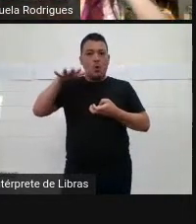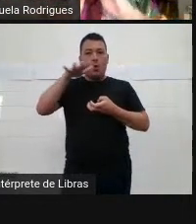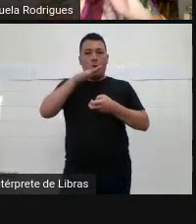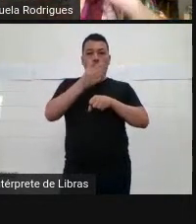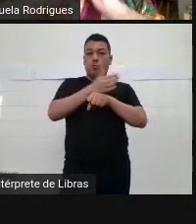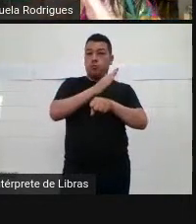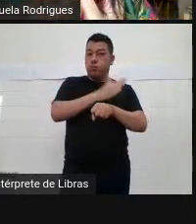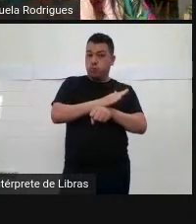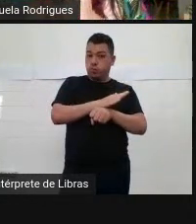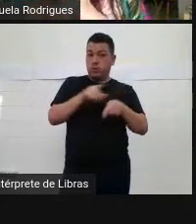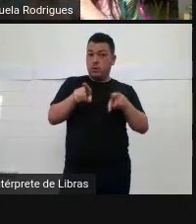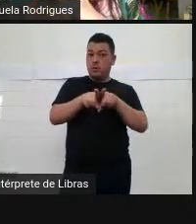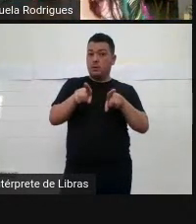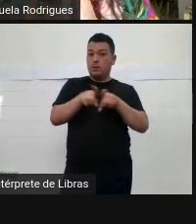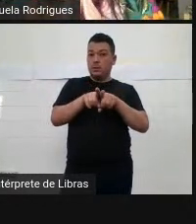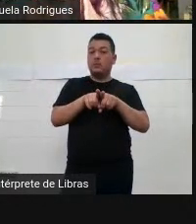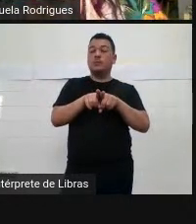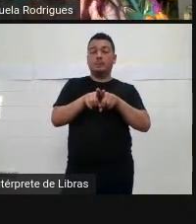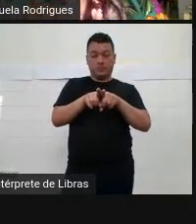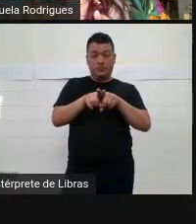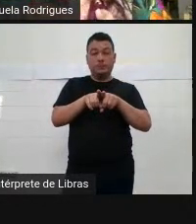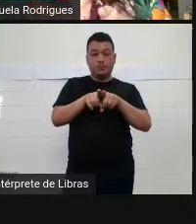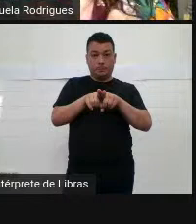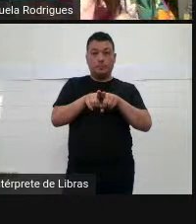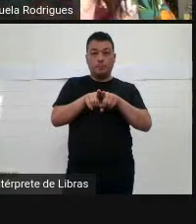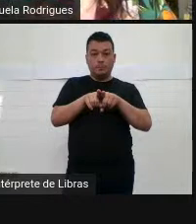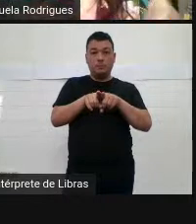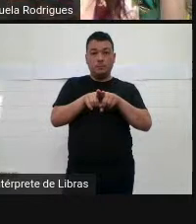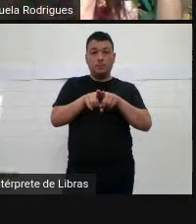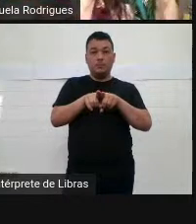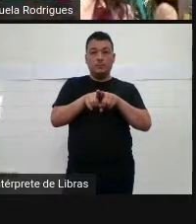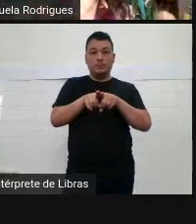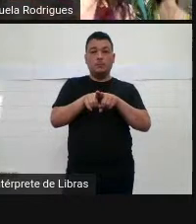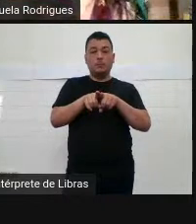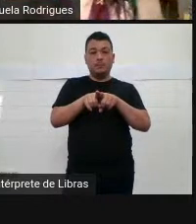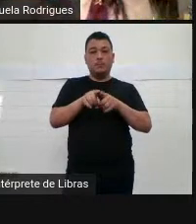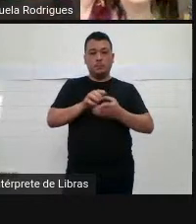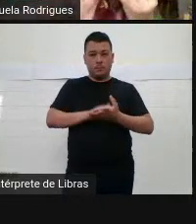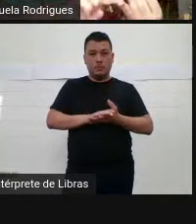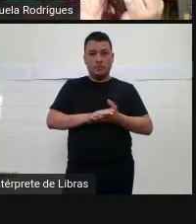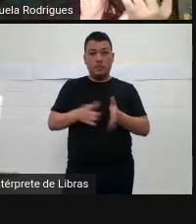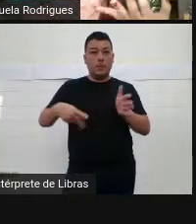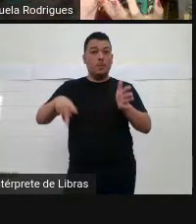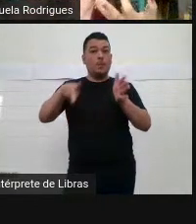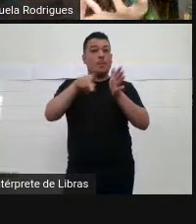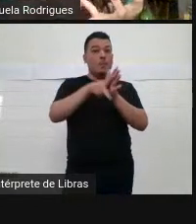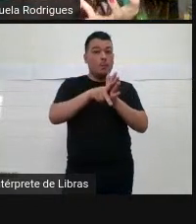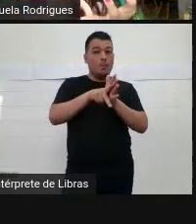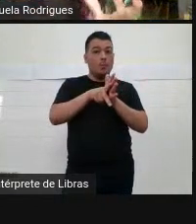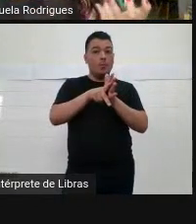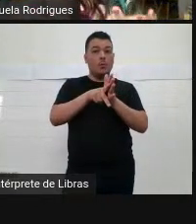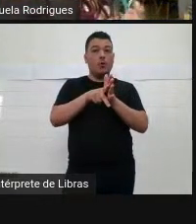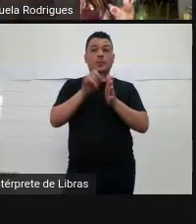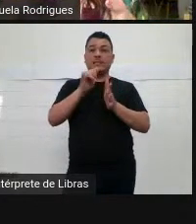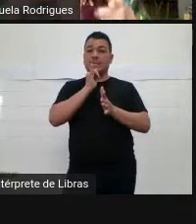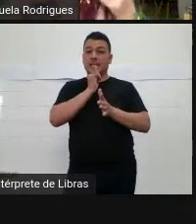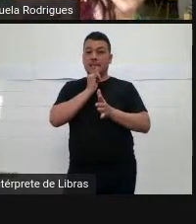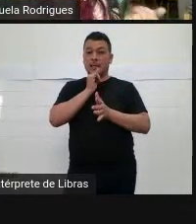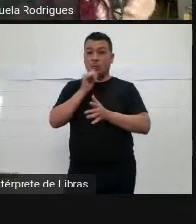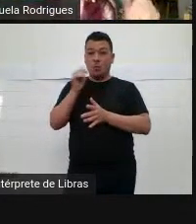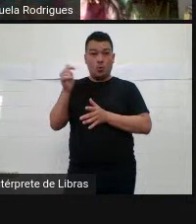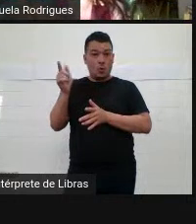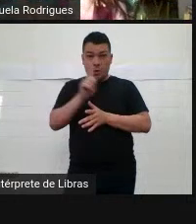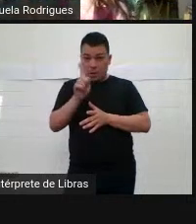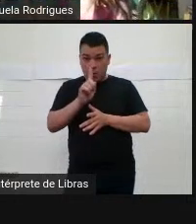aí como algo que vai deslocar para o plano do patológico, do